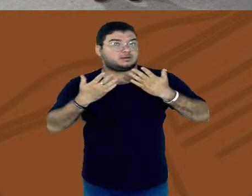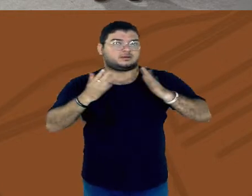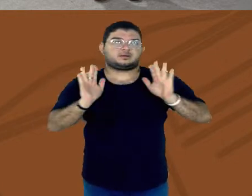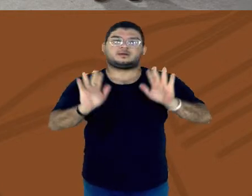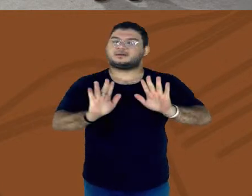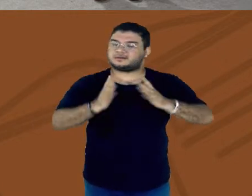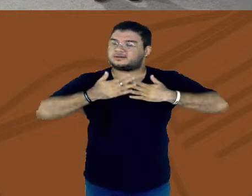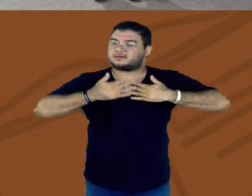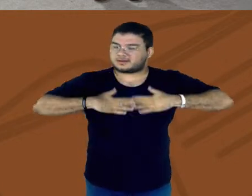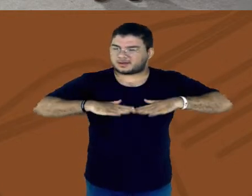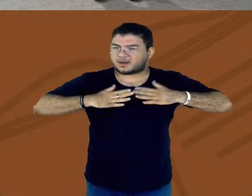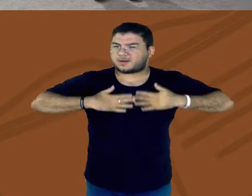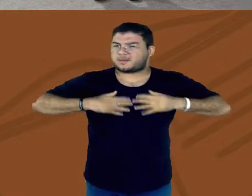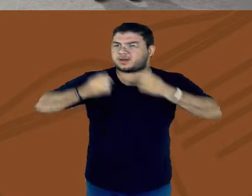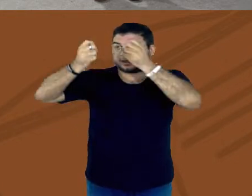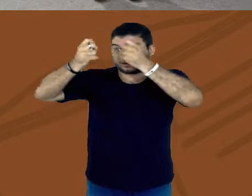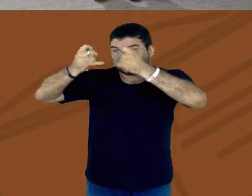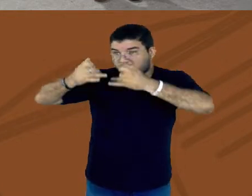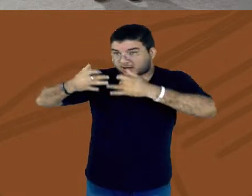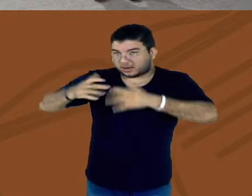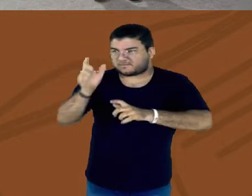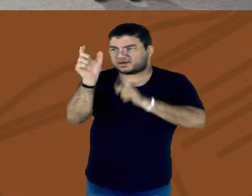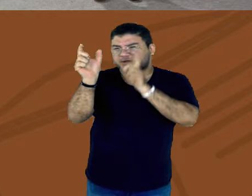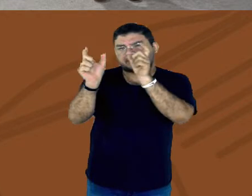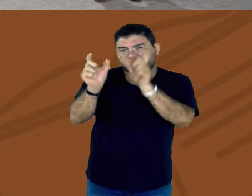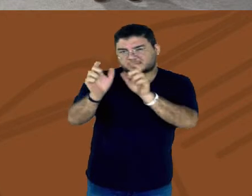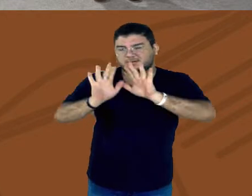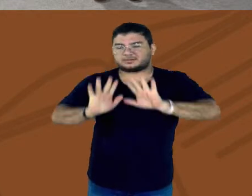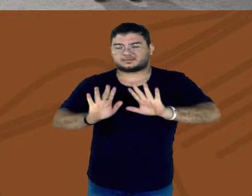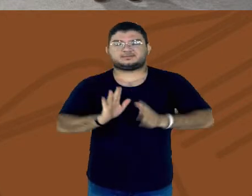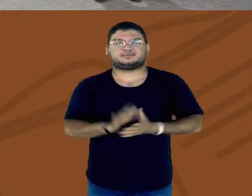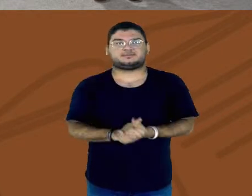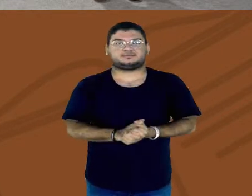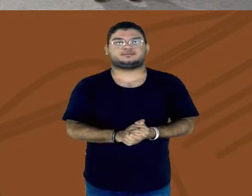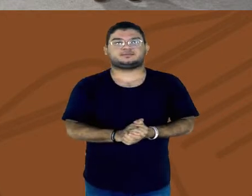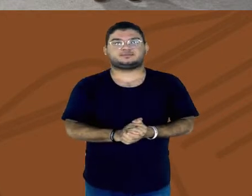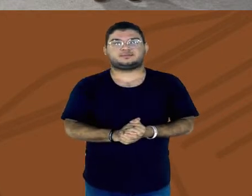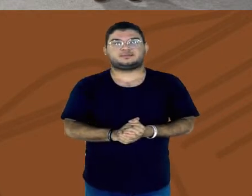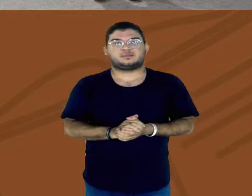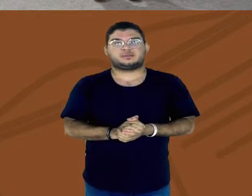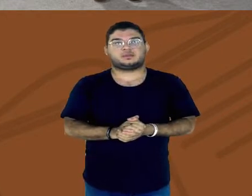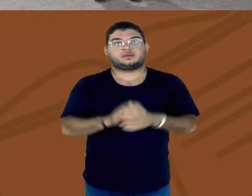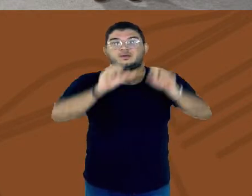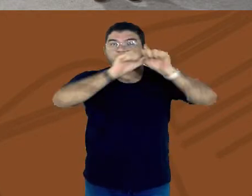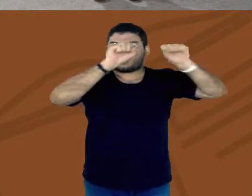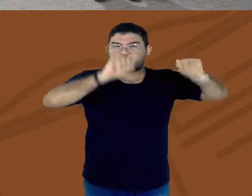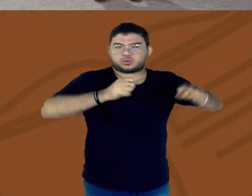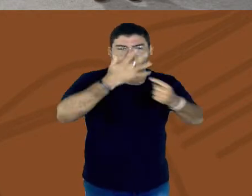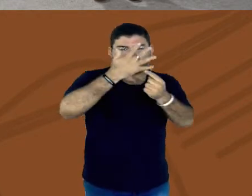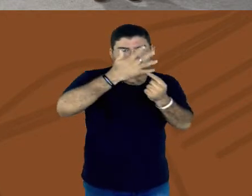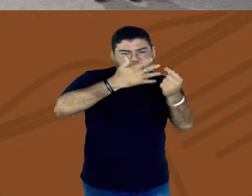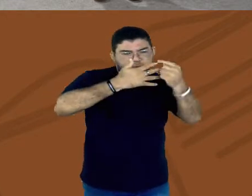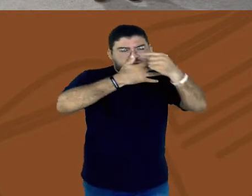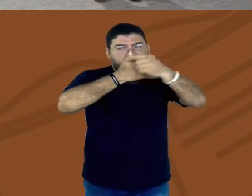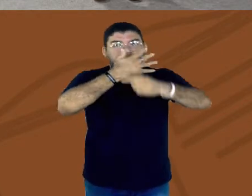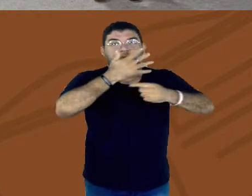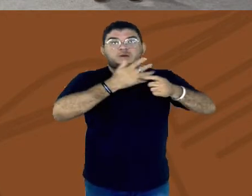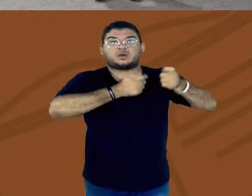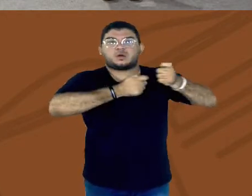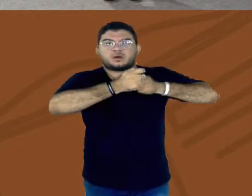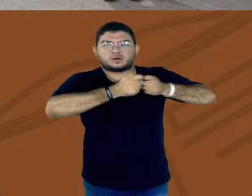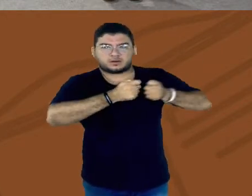medo, que eu vou detalhando cada termo que eu falar aqui, tá certo? Mas o sistema endócrino, ele controla